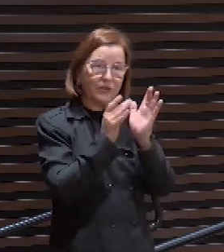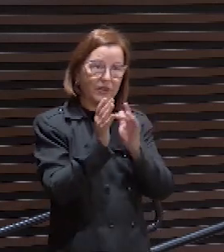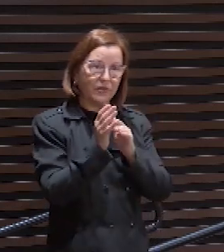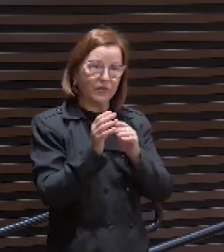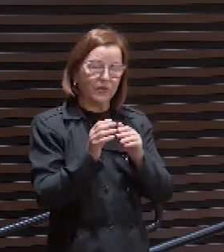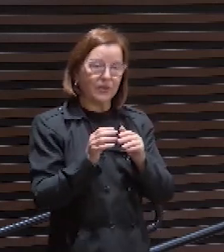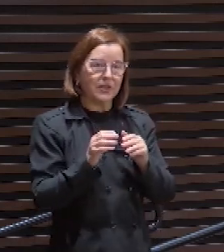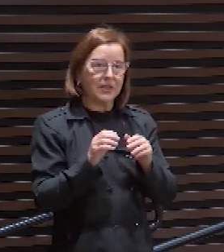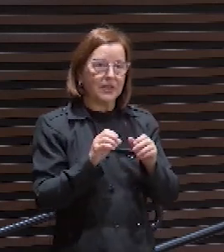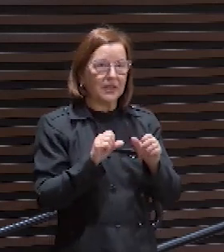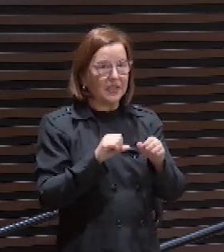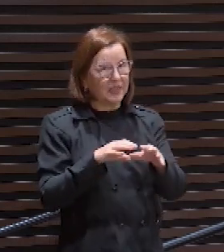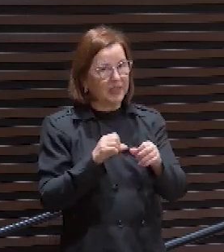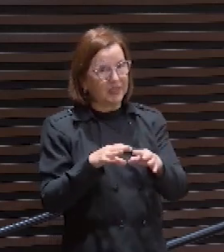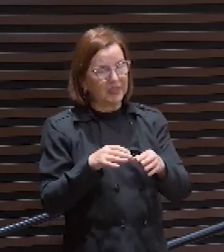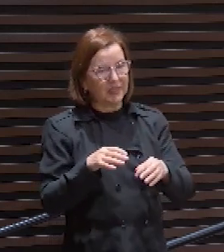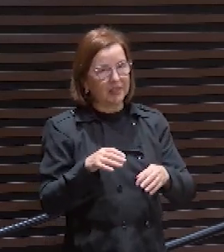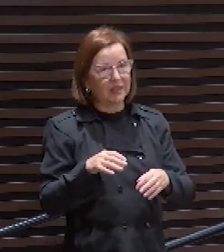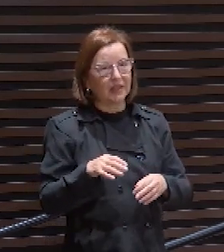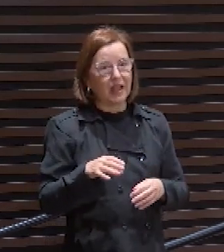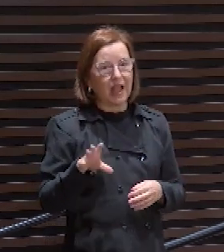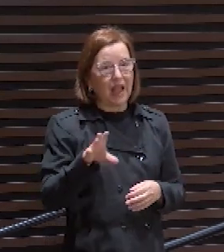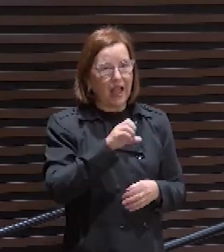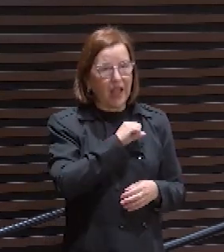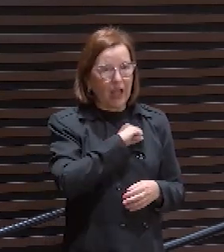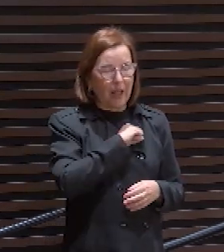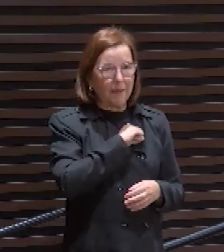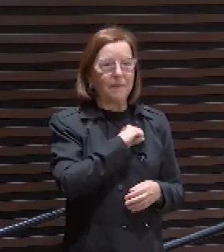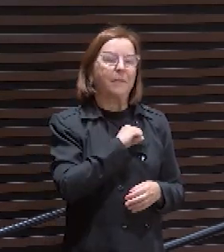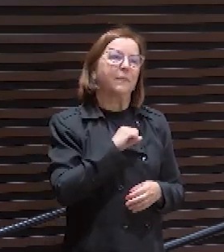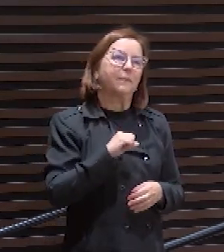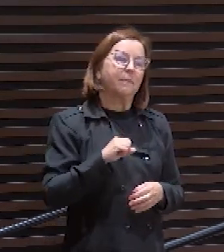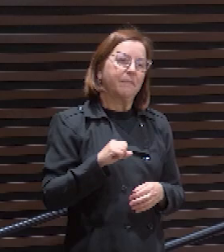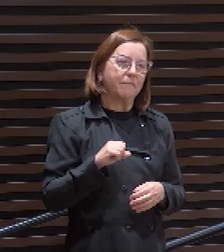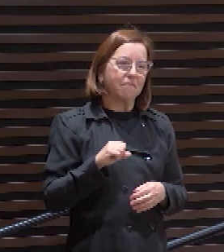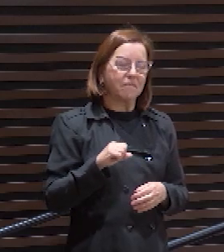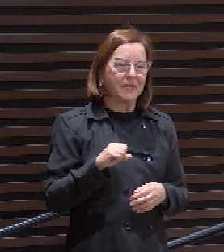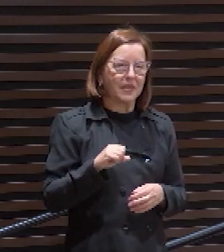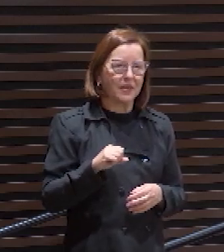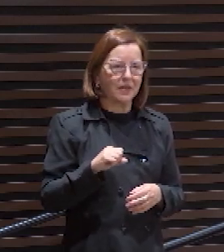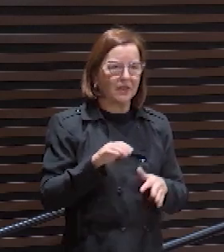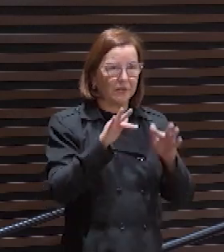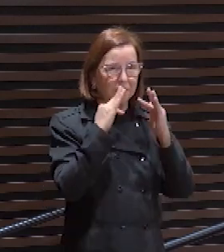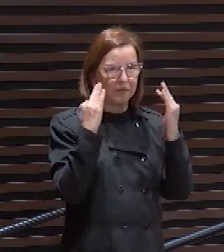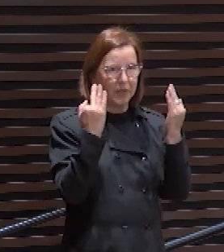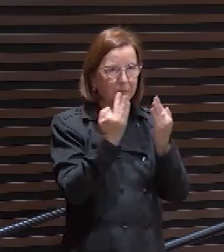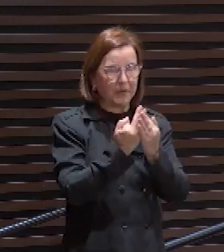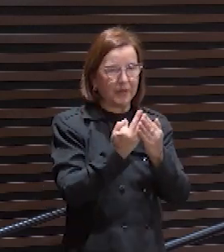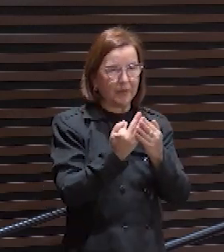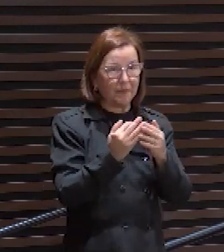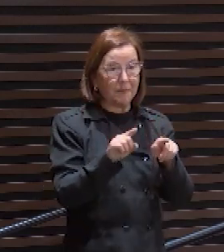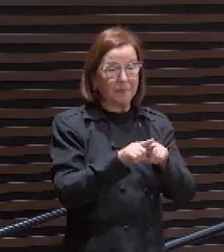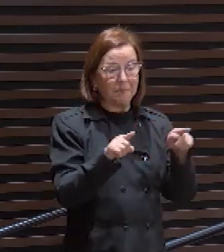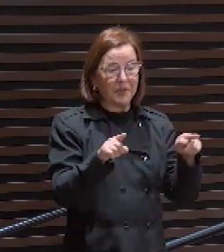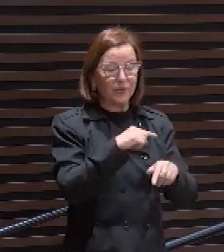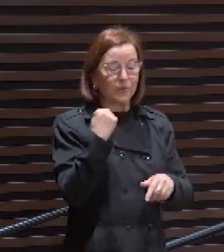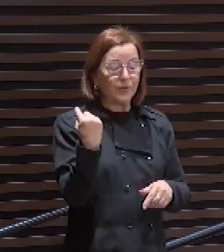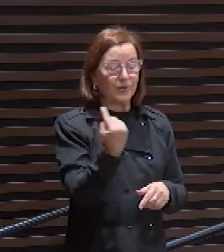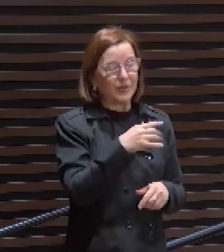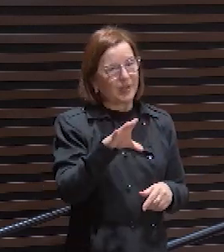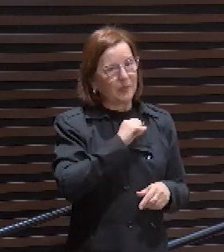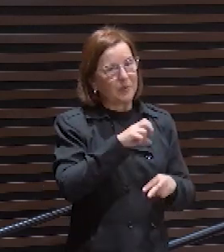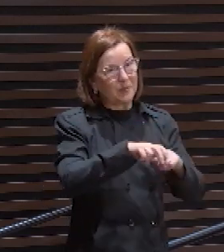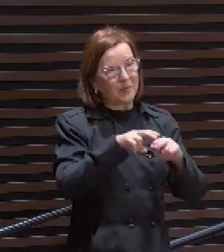não amarmos pai, mãe, parentes, esposa, filhos e filhas. De todo modo, o nosso amor por Deus tem que ser tão